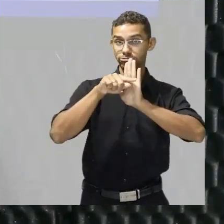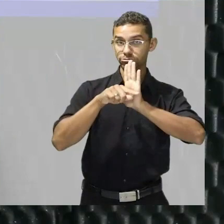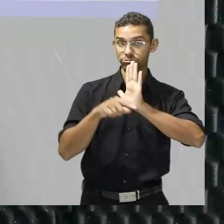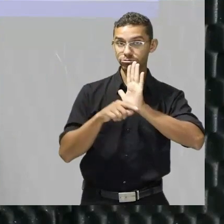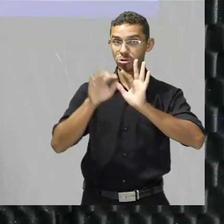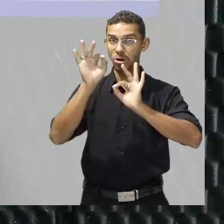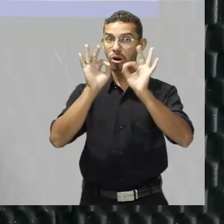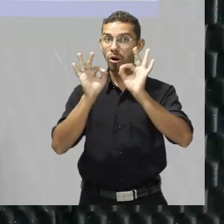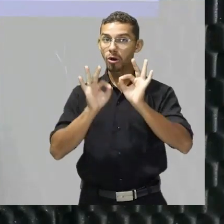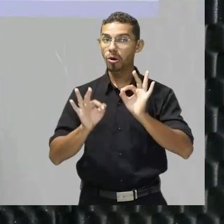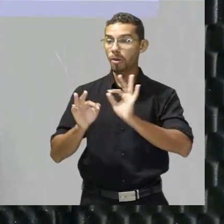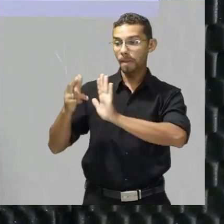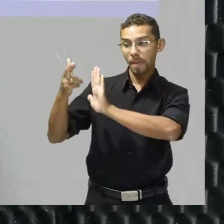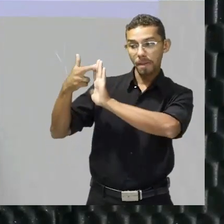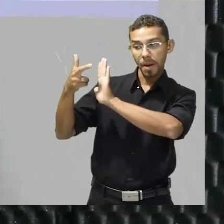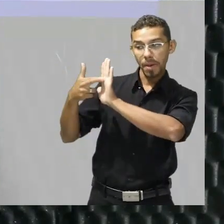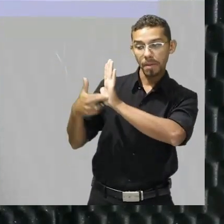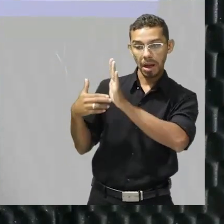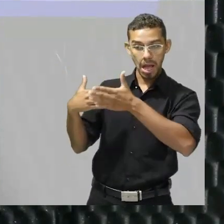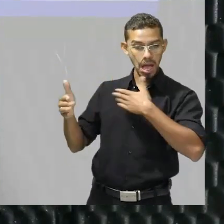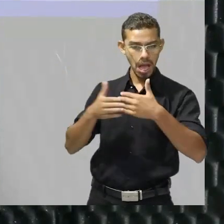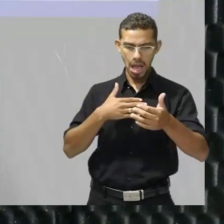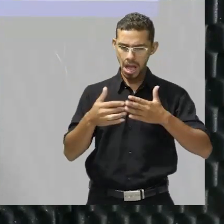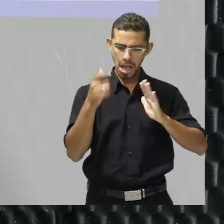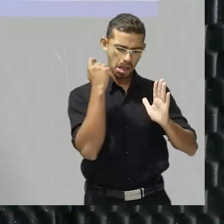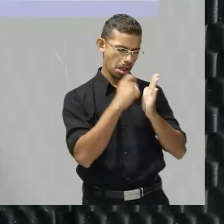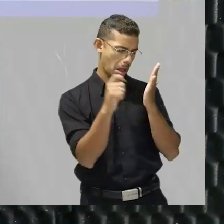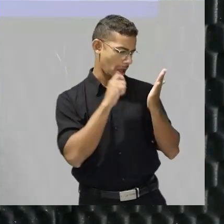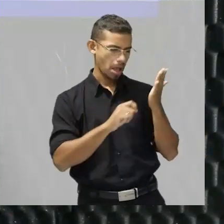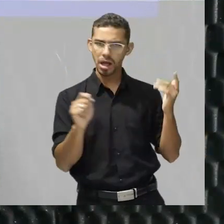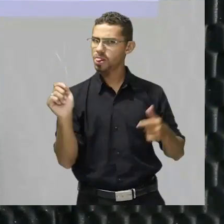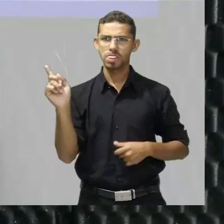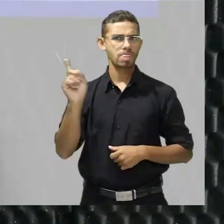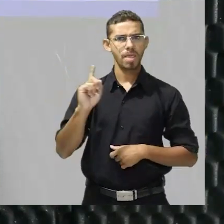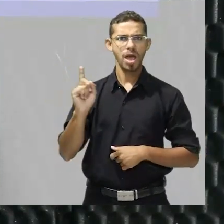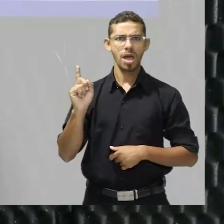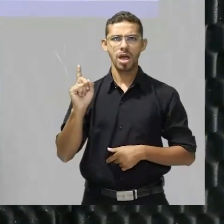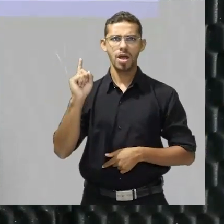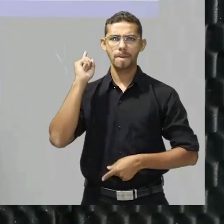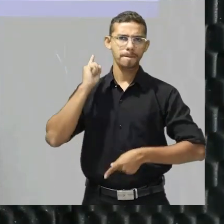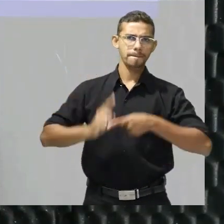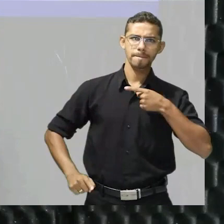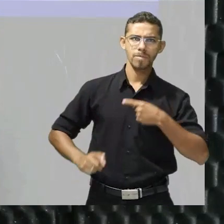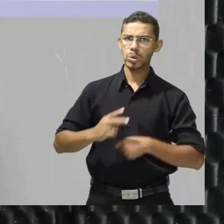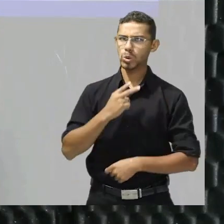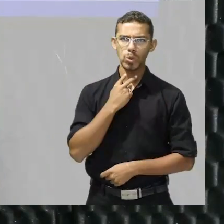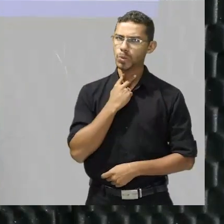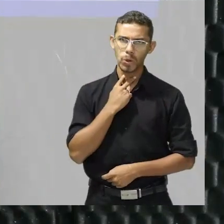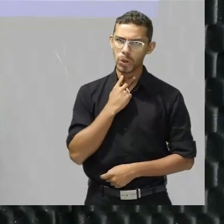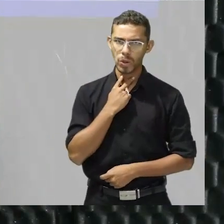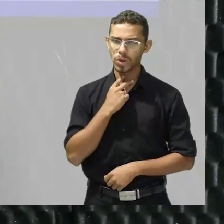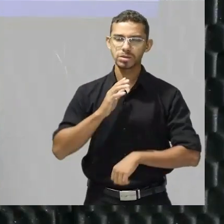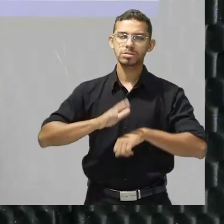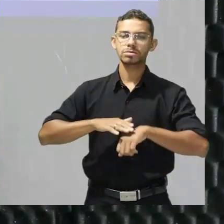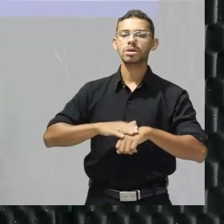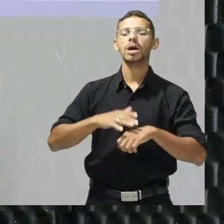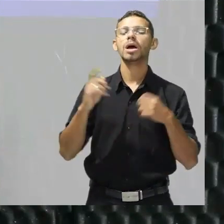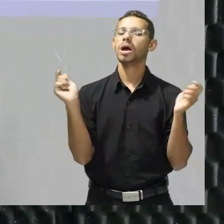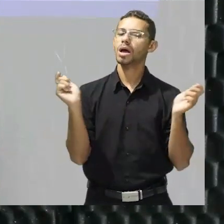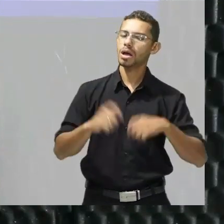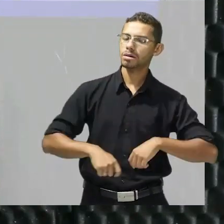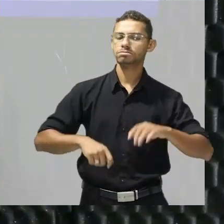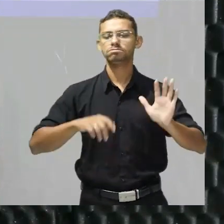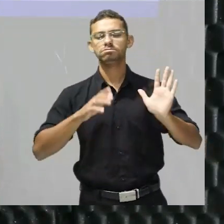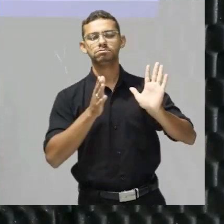vocês não podem sair escrevendo de forma aleatória Se vocês fizerem isso o que vai acontecer as partes Elas não ficaram